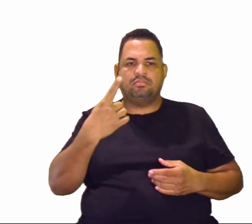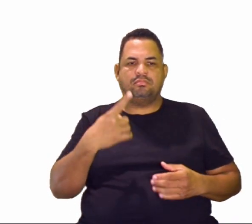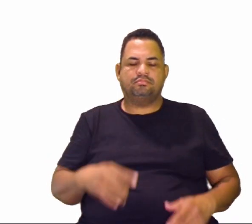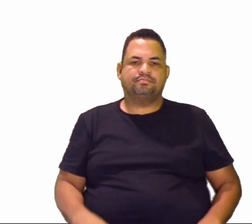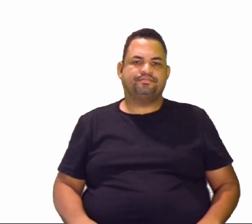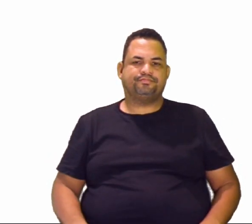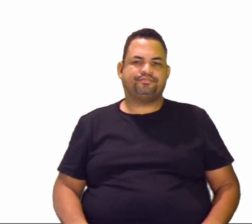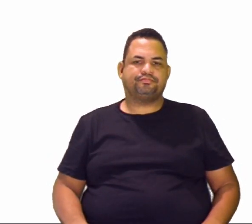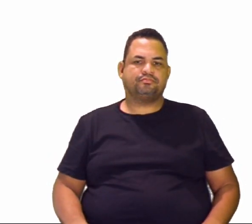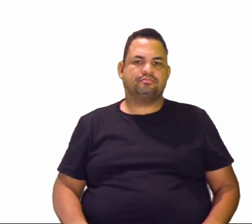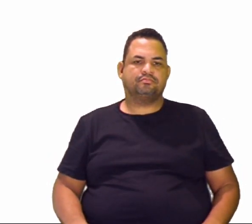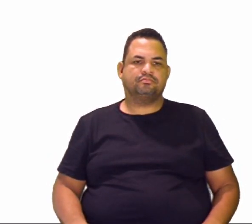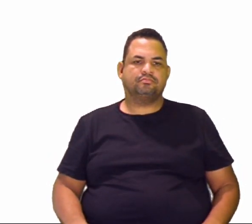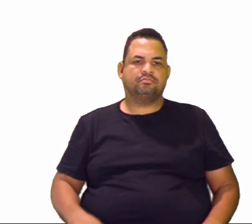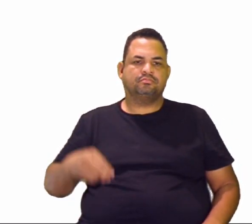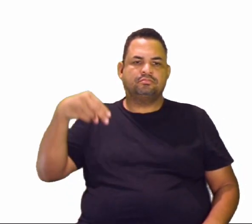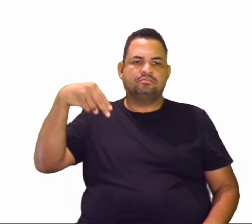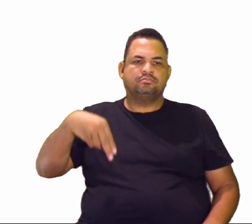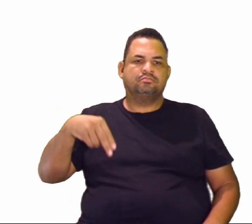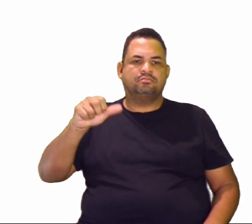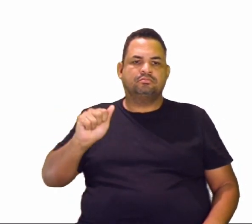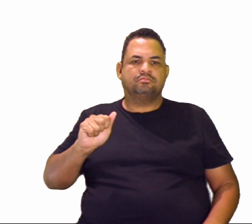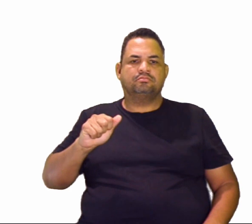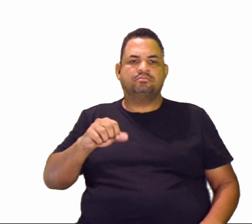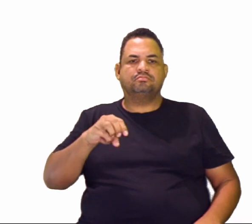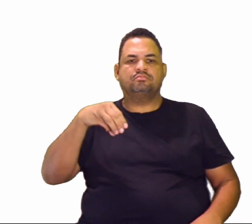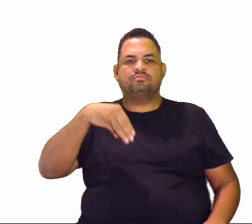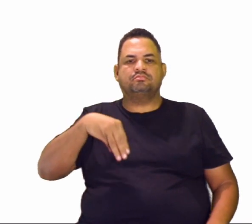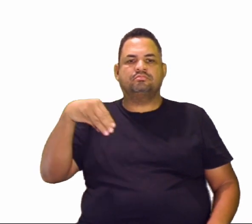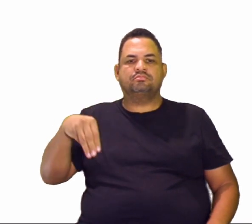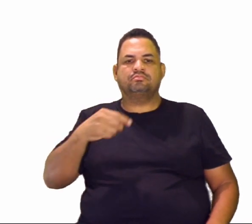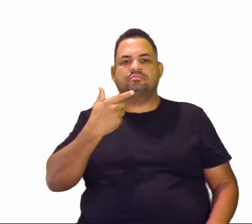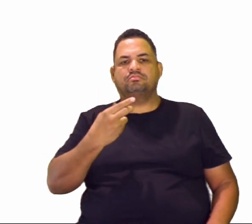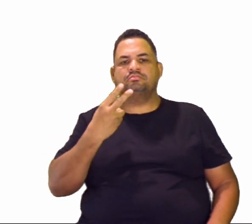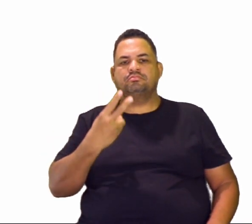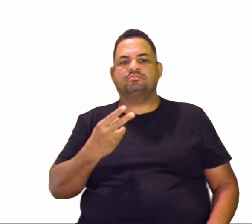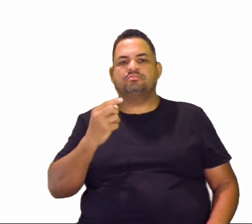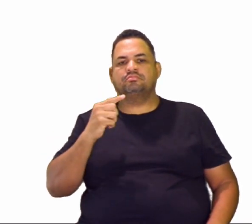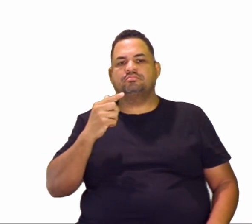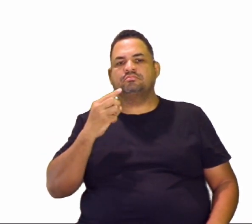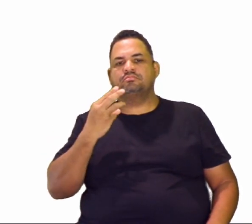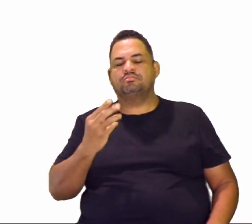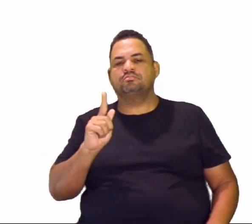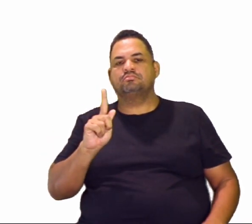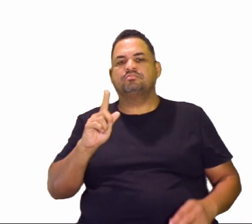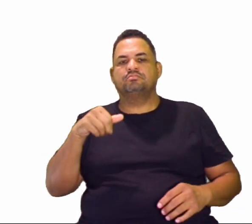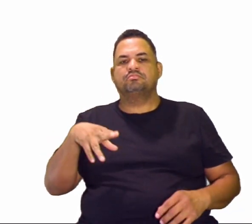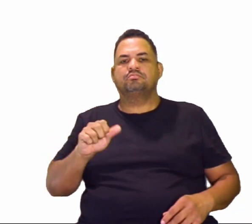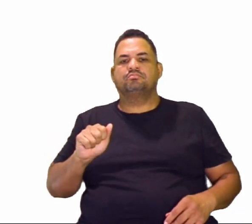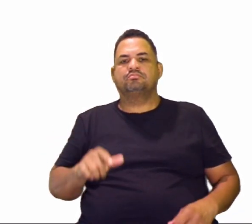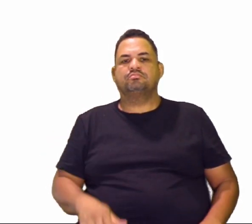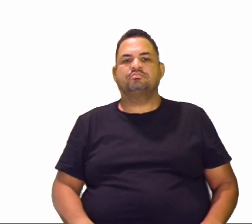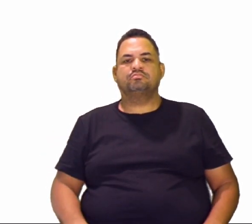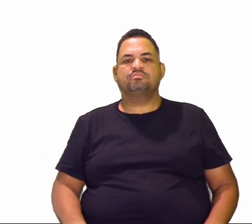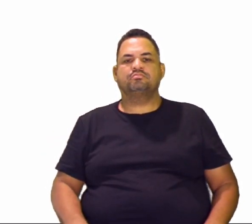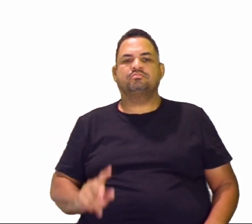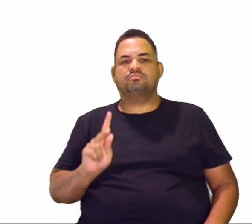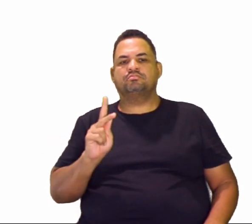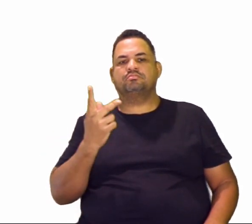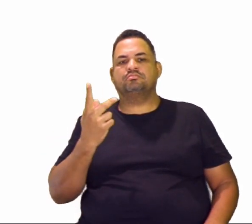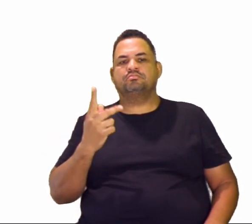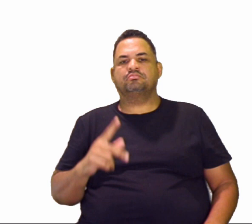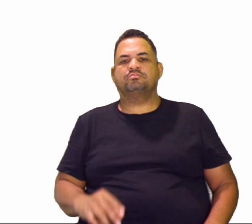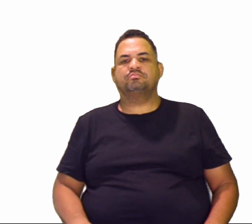observando que o Na tem massa molar 23 gramas por mol, o